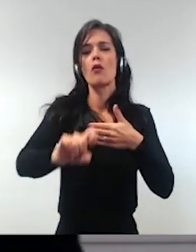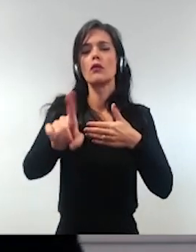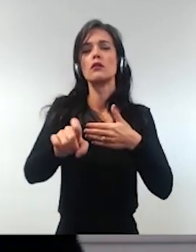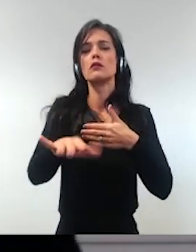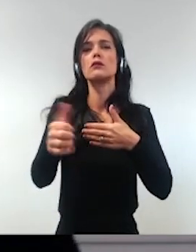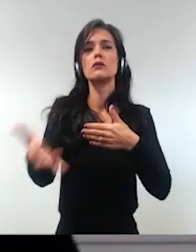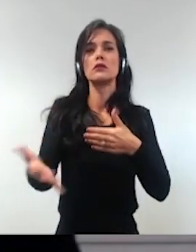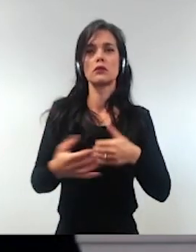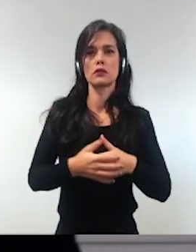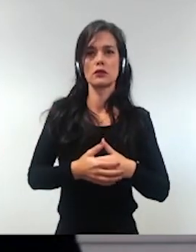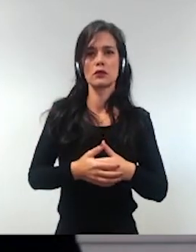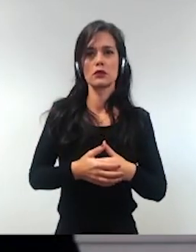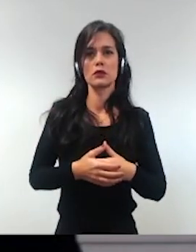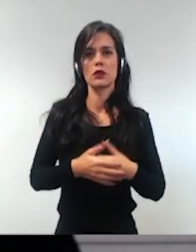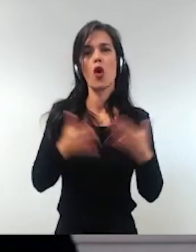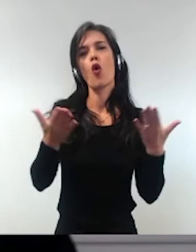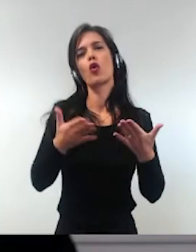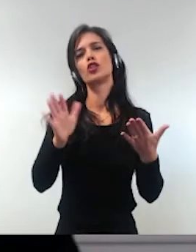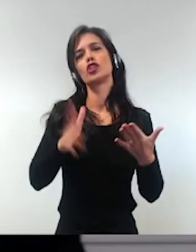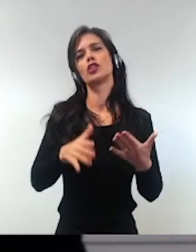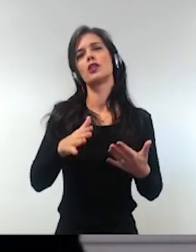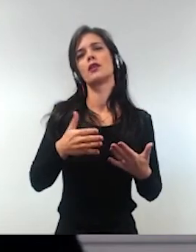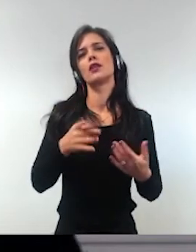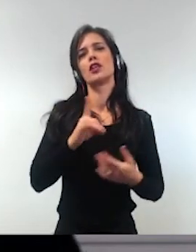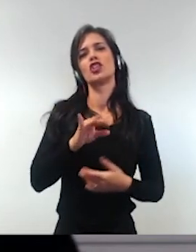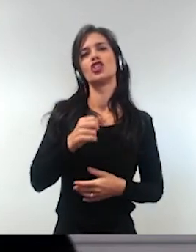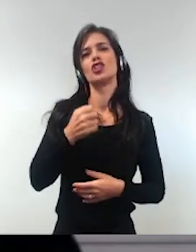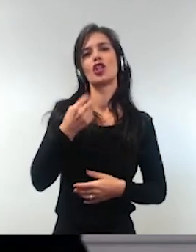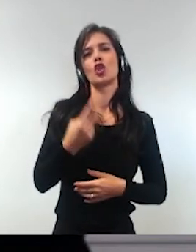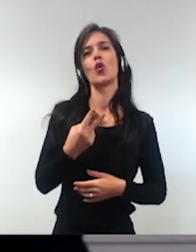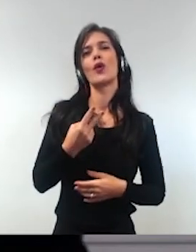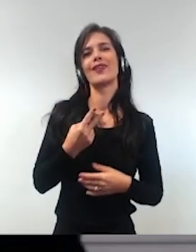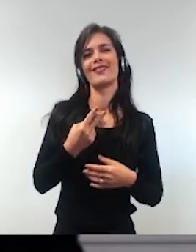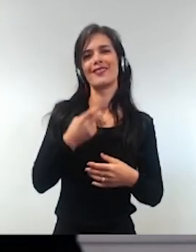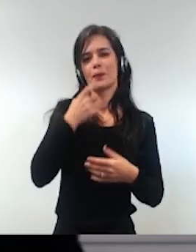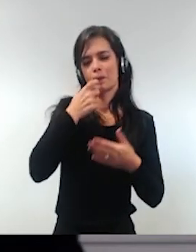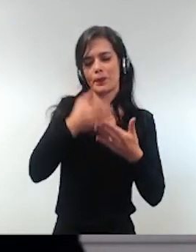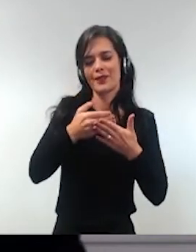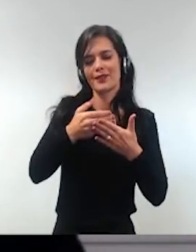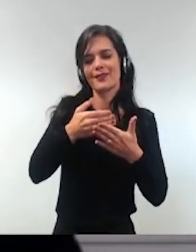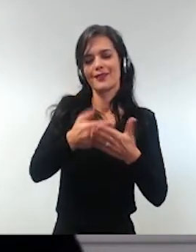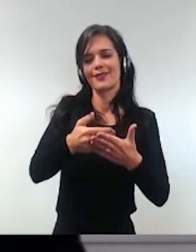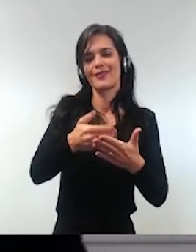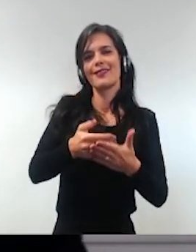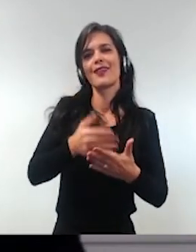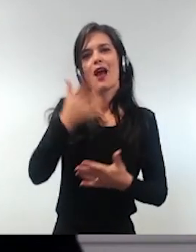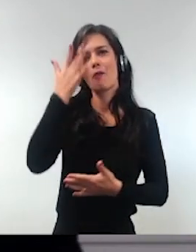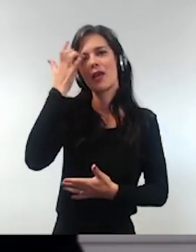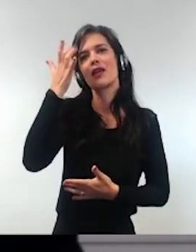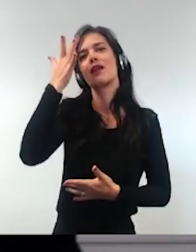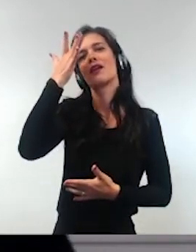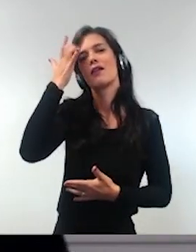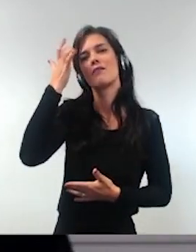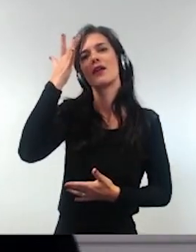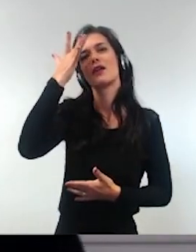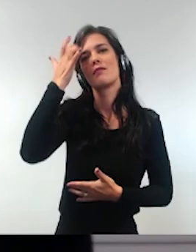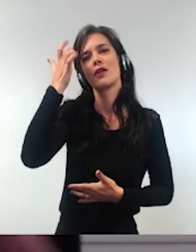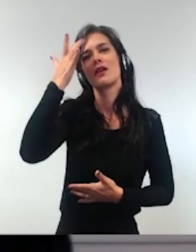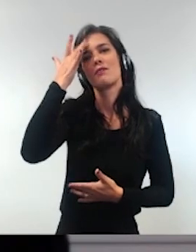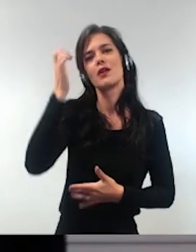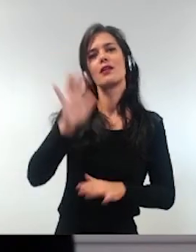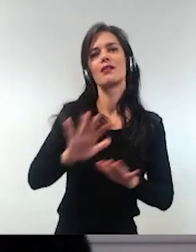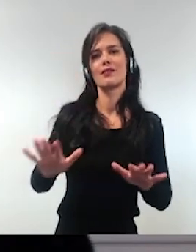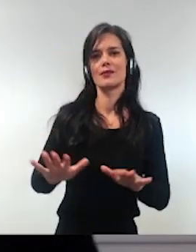hoje já se vê a coisa com um dia 2. Ninguém faz mais previsão de uma semana nem de um mês. Né? Tudo isso